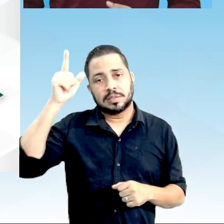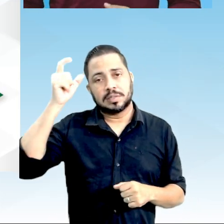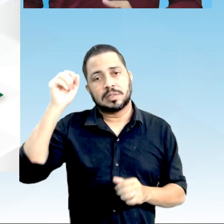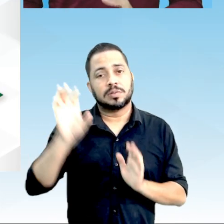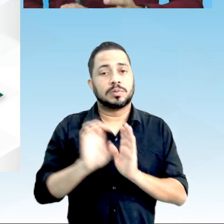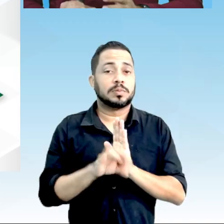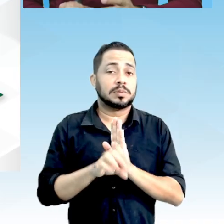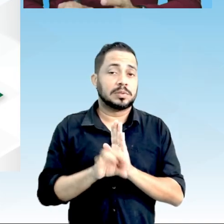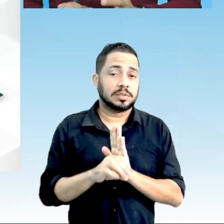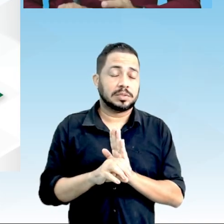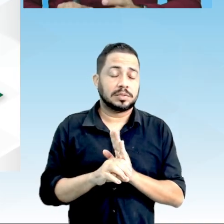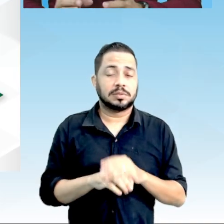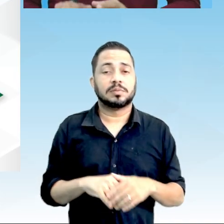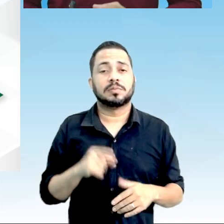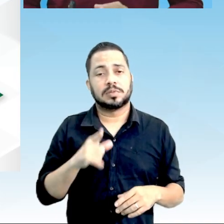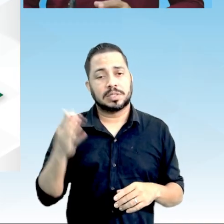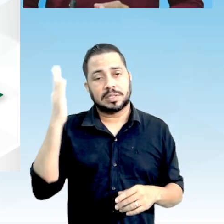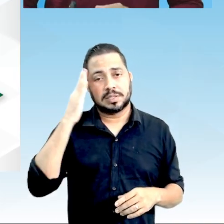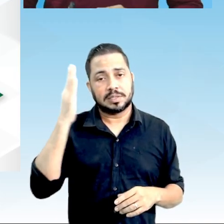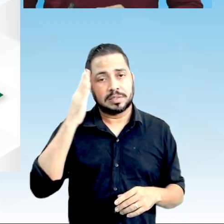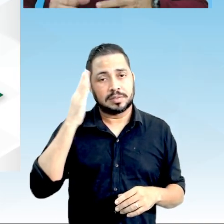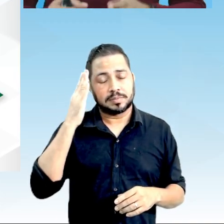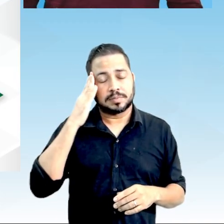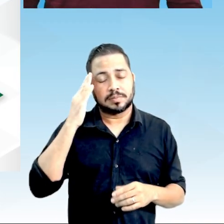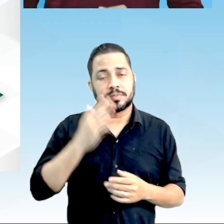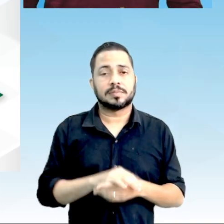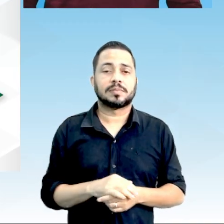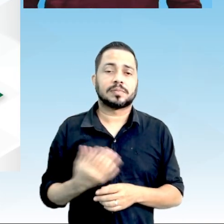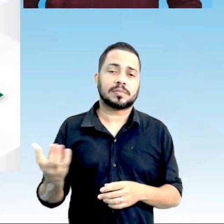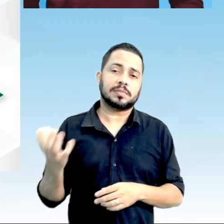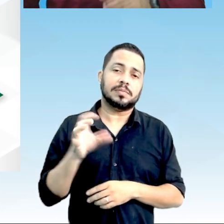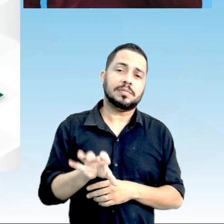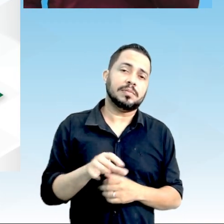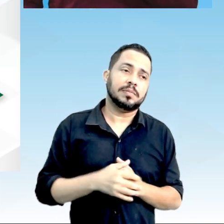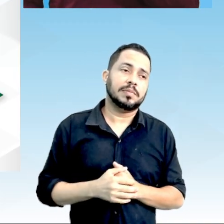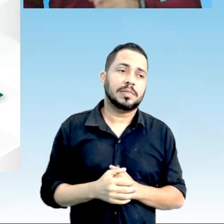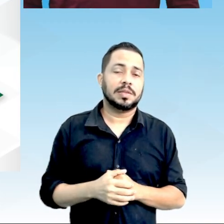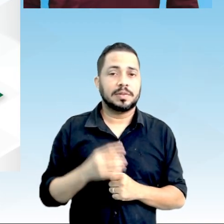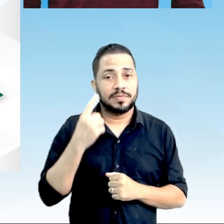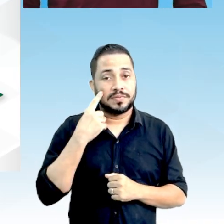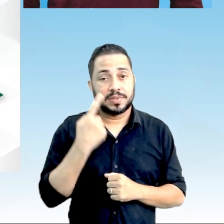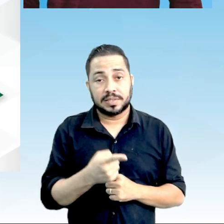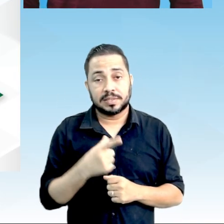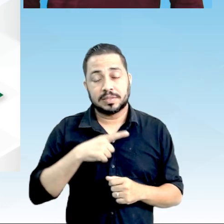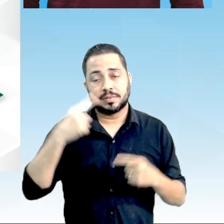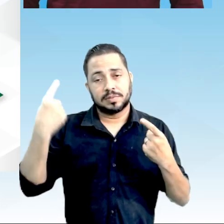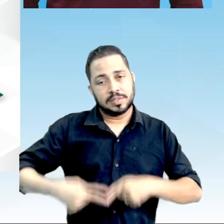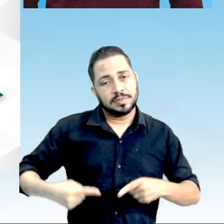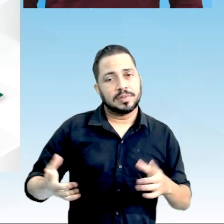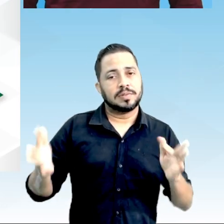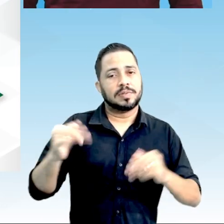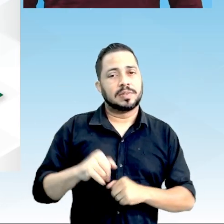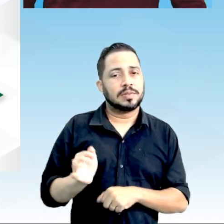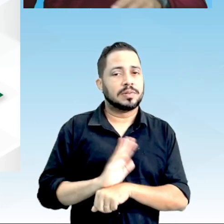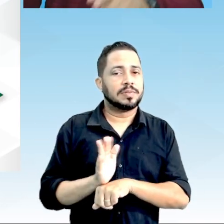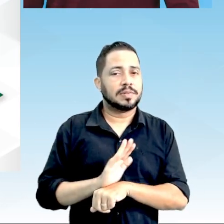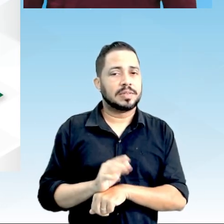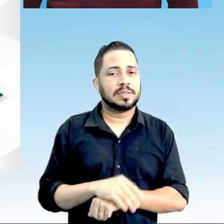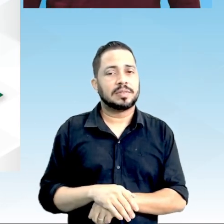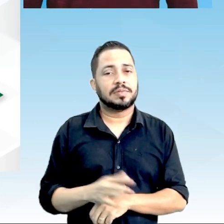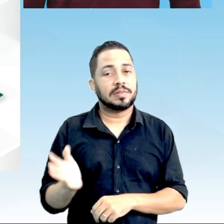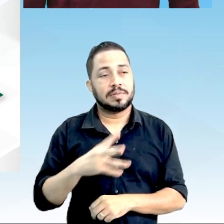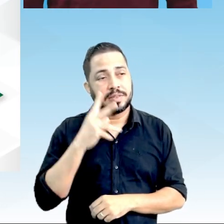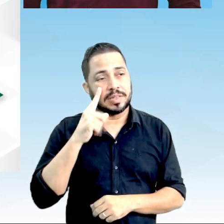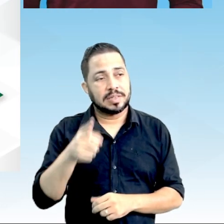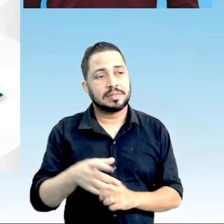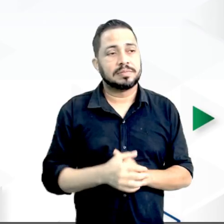conceito. Ou seja, para que você entenda, né, e aplique bastante isso. E se liga aí que tem um desafio no final do nosso vídeo, tá bom? Vamos seguir